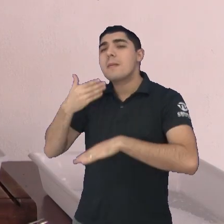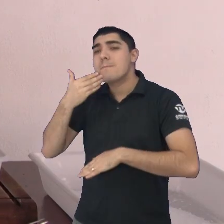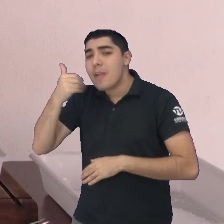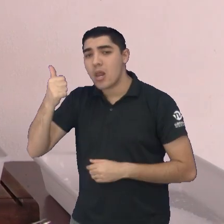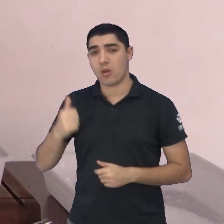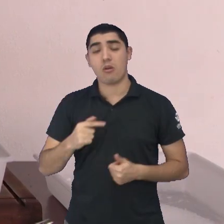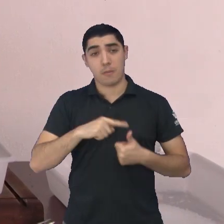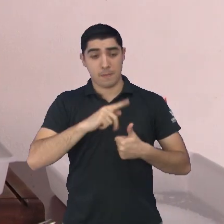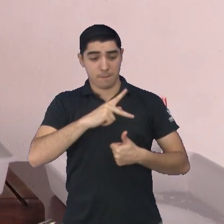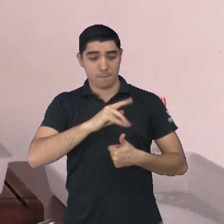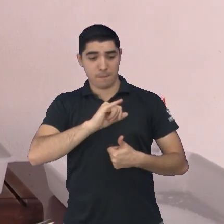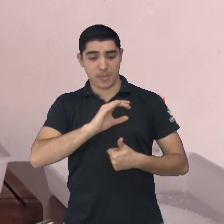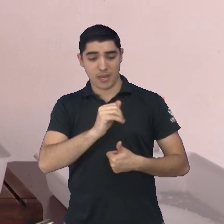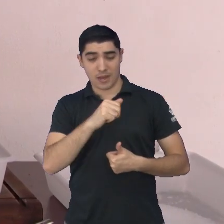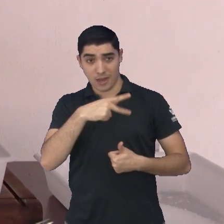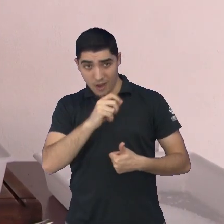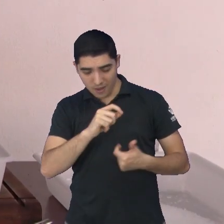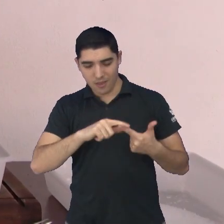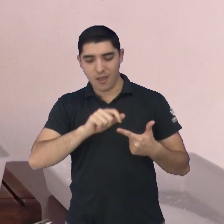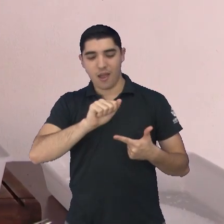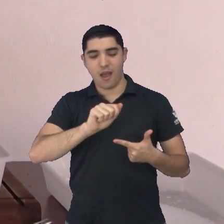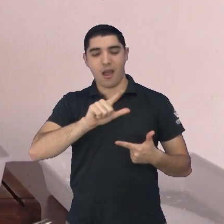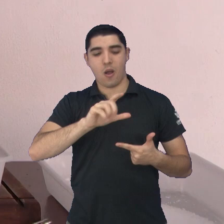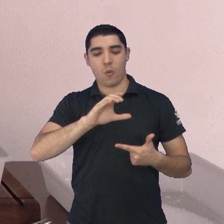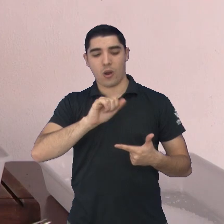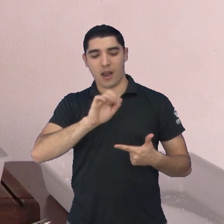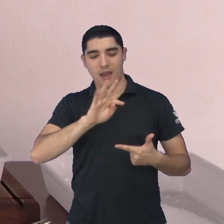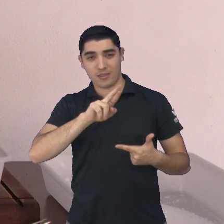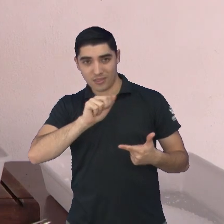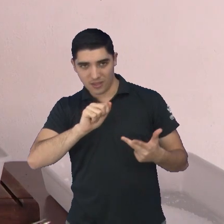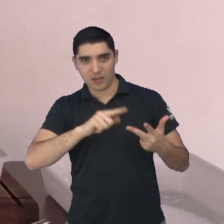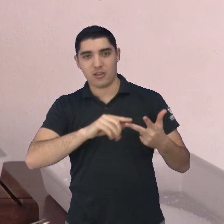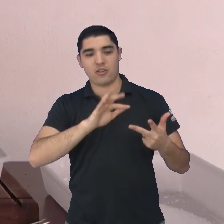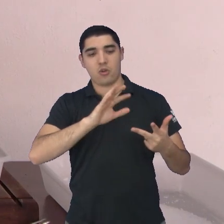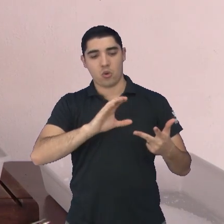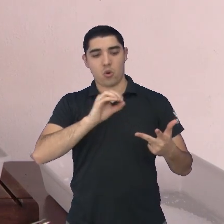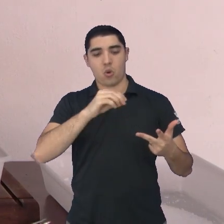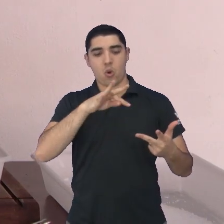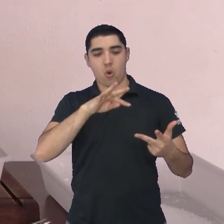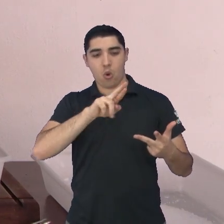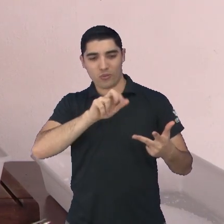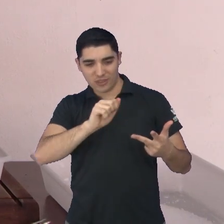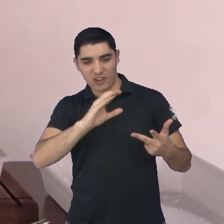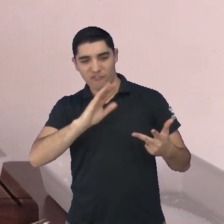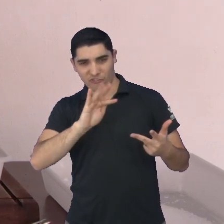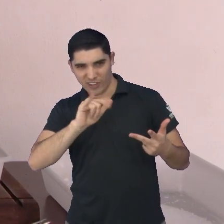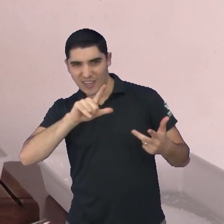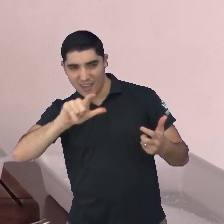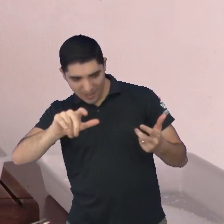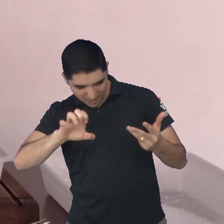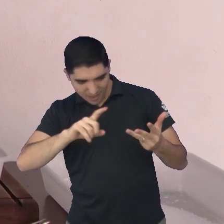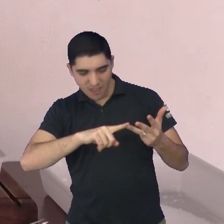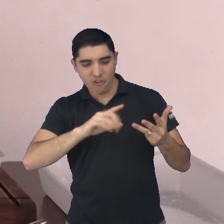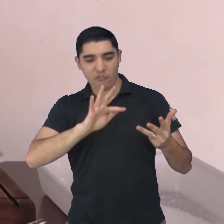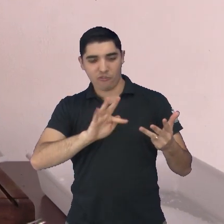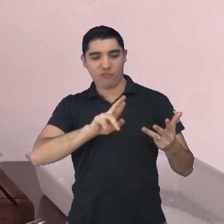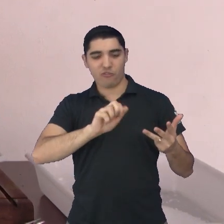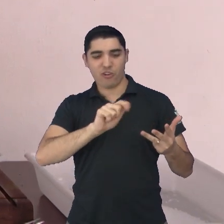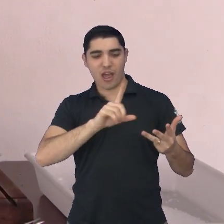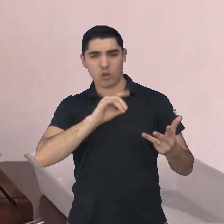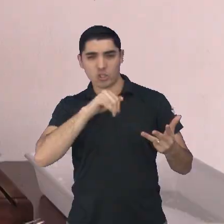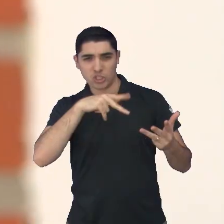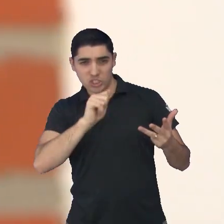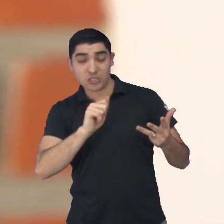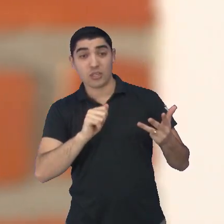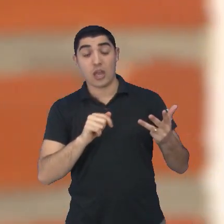seu Júlio? Picanha, alcatra, contrafilé, fraldinha e alcatra. Mas a fraldinha ainda tem um segredo, né? Fraldinha tem muita